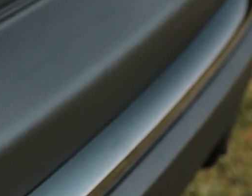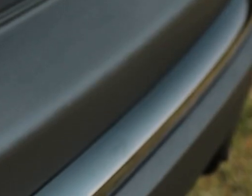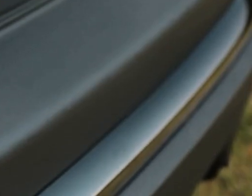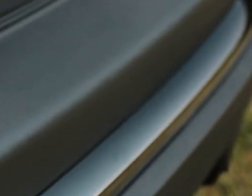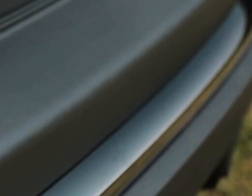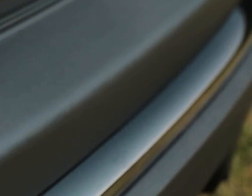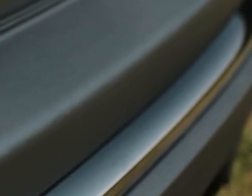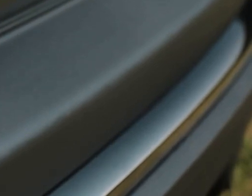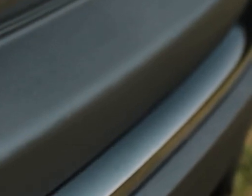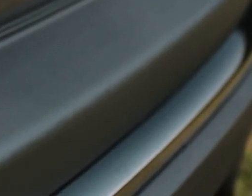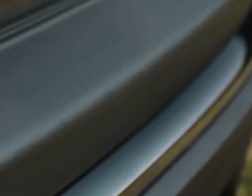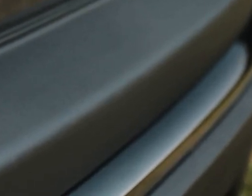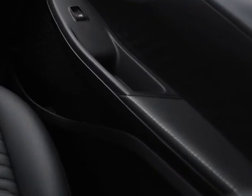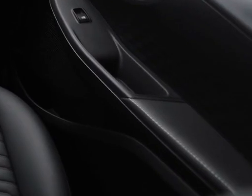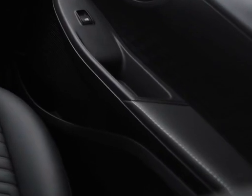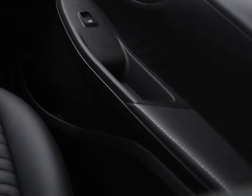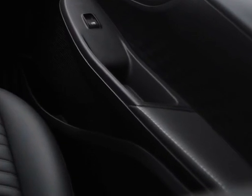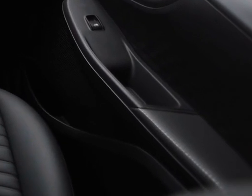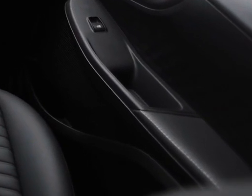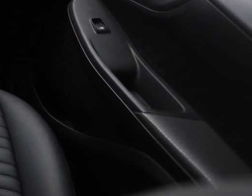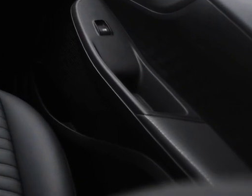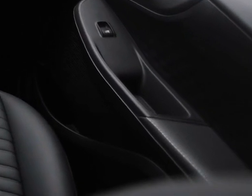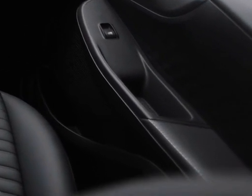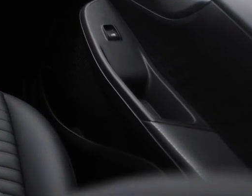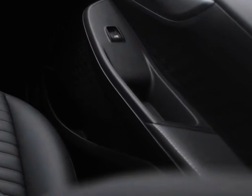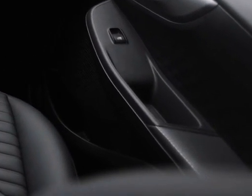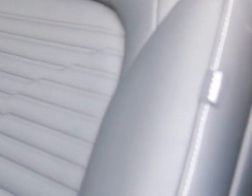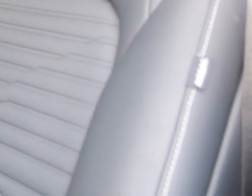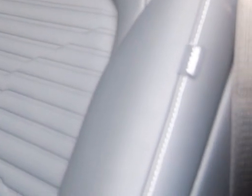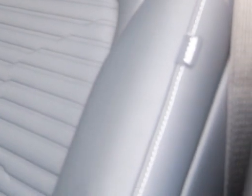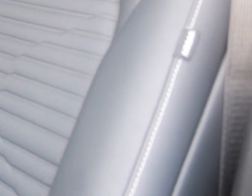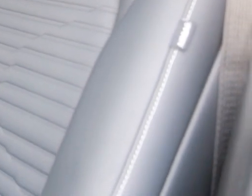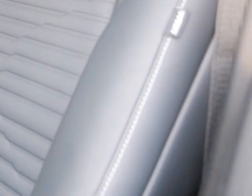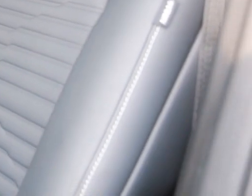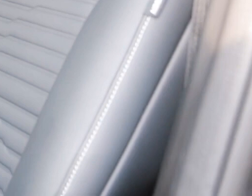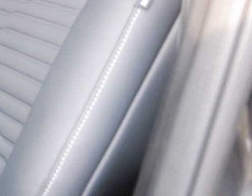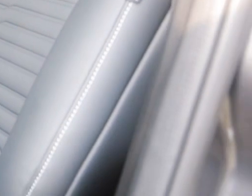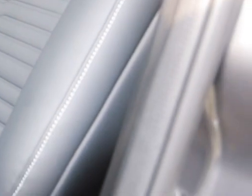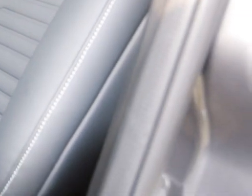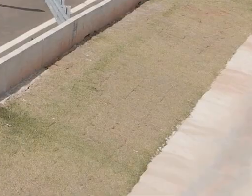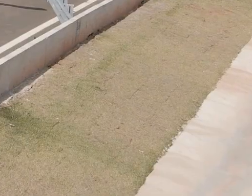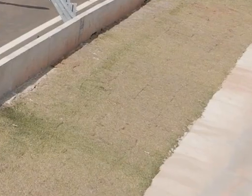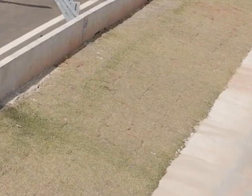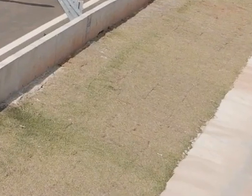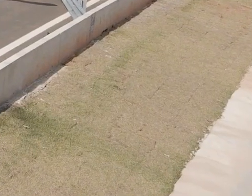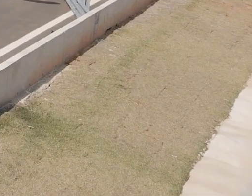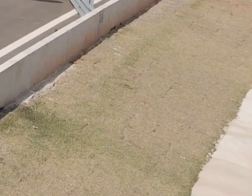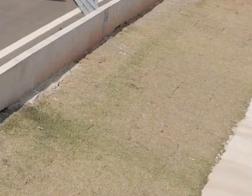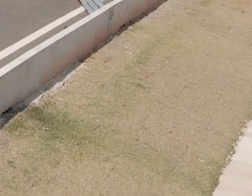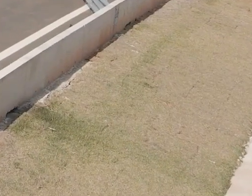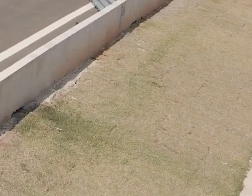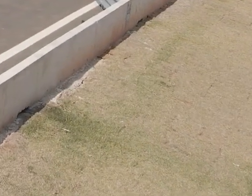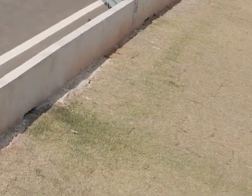editor-chefe do Fletout Brasil, avalia os detalhes técnicos do Fiat Fastback, comparando com o